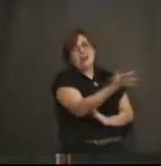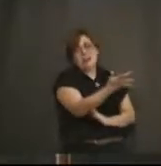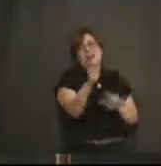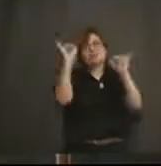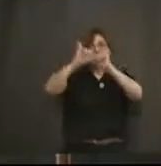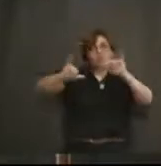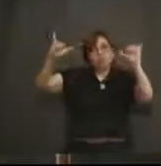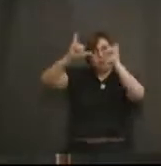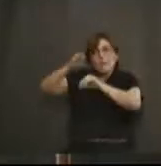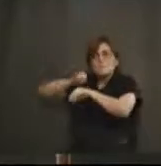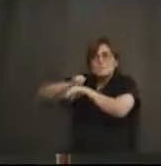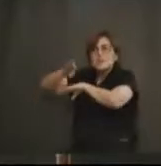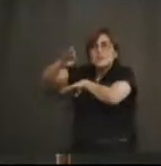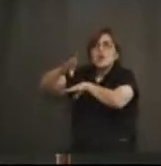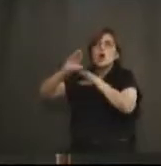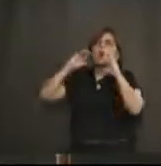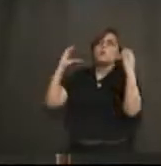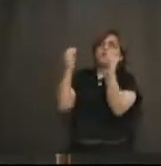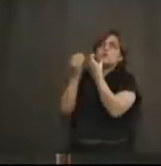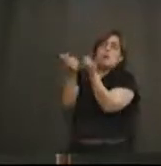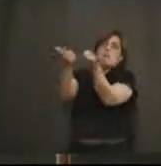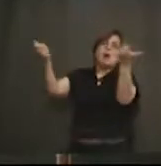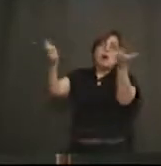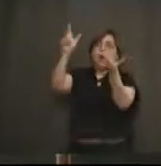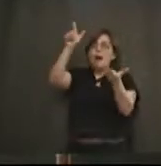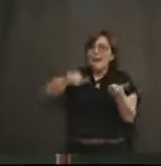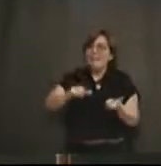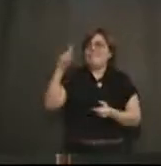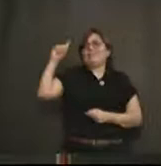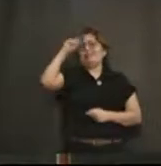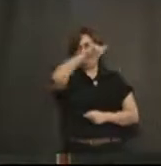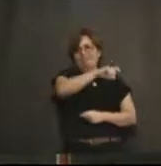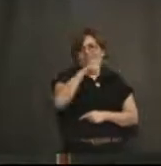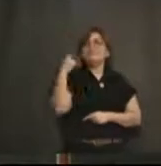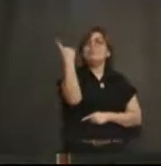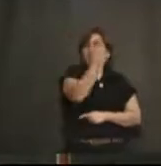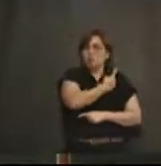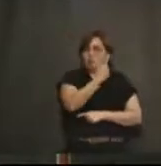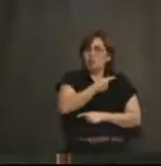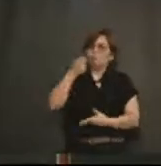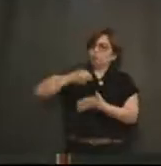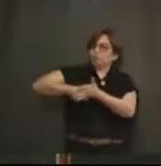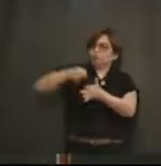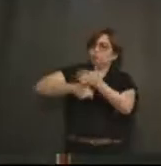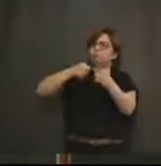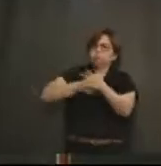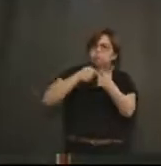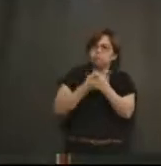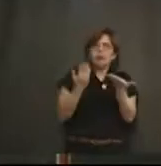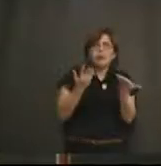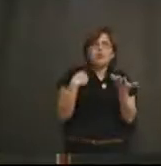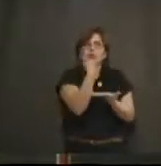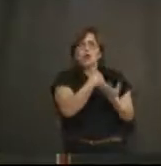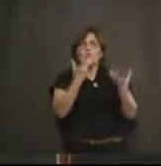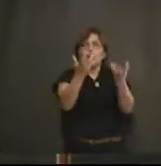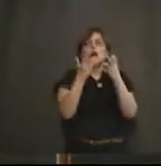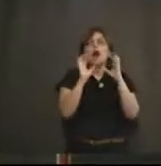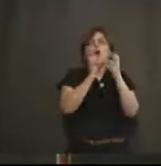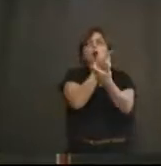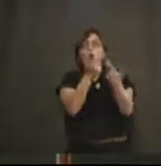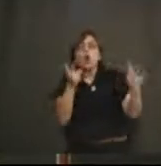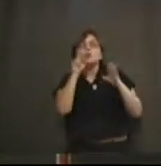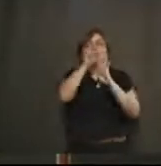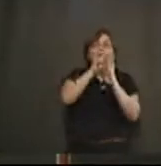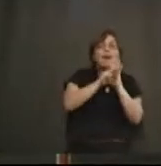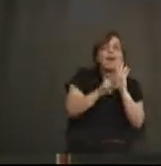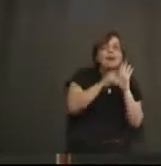para uma comunidade muito maior, é um evento muito difícil, e nós somos extremamente exigentes quanto às nossas regras